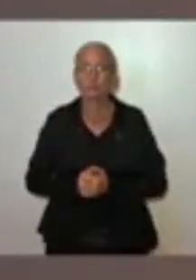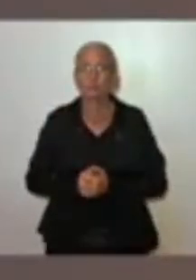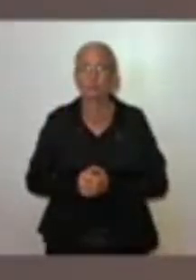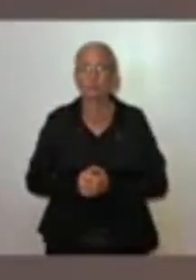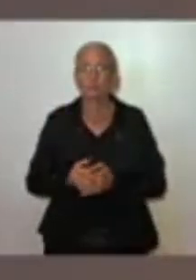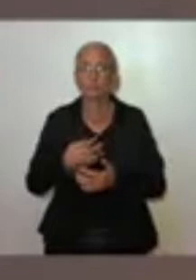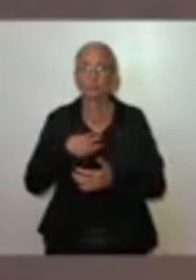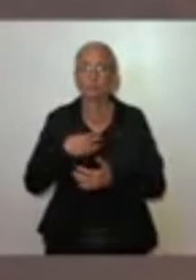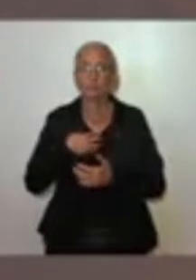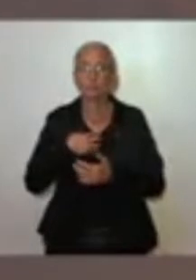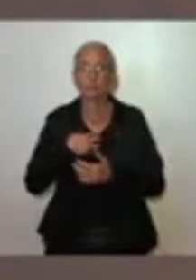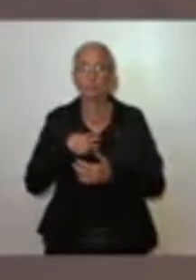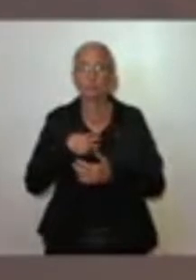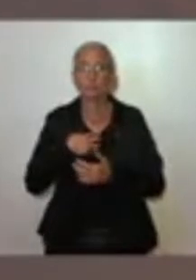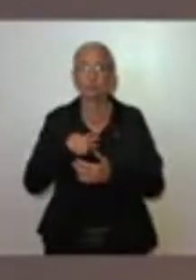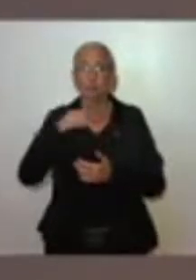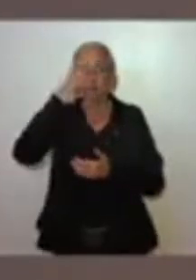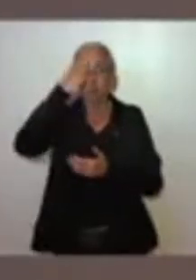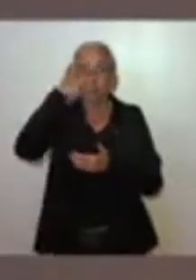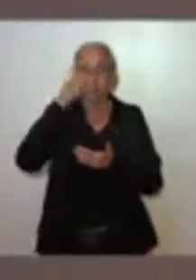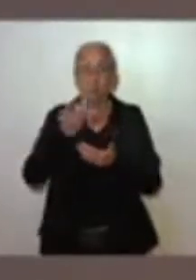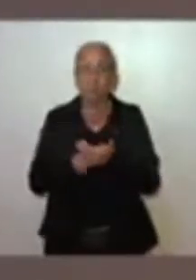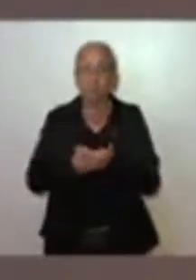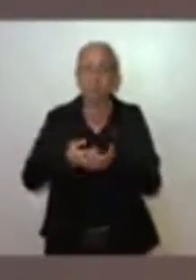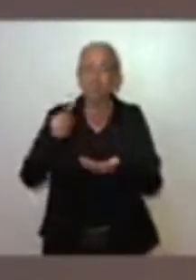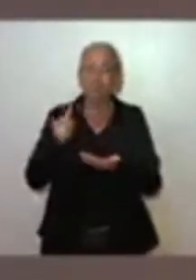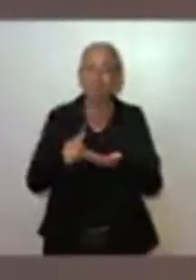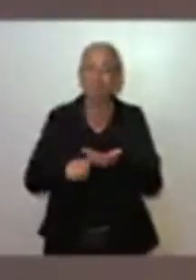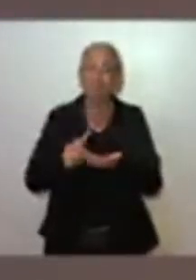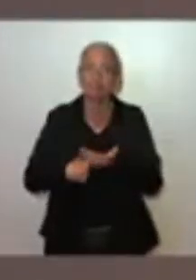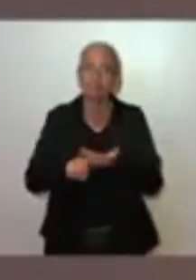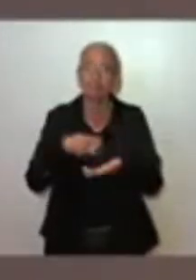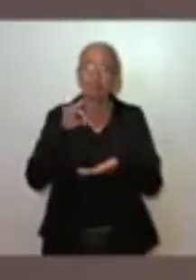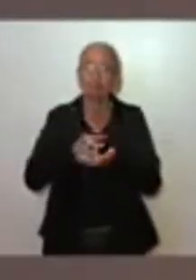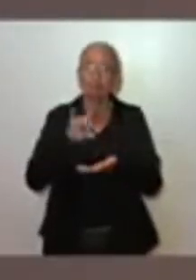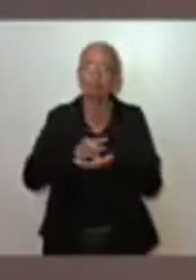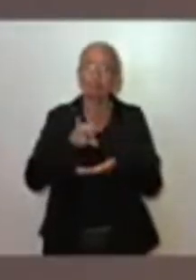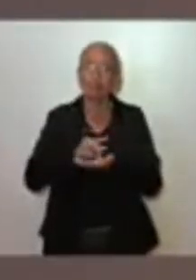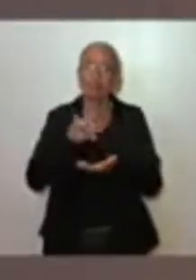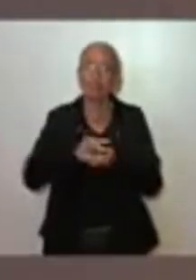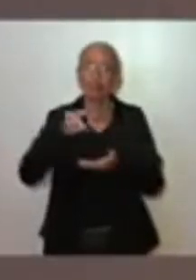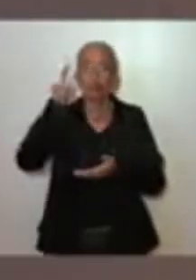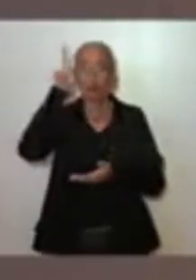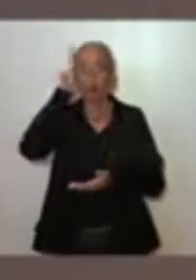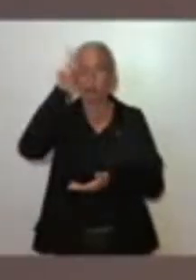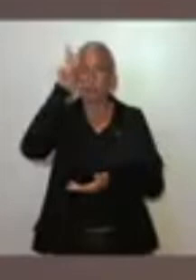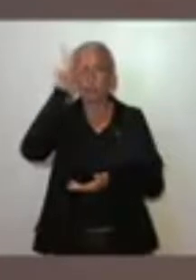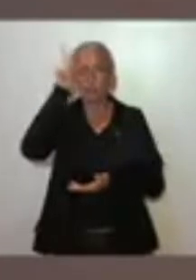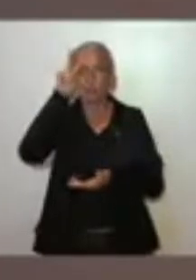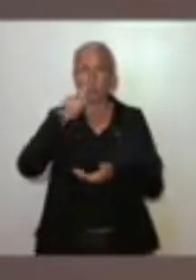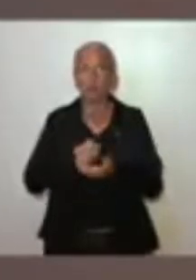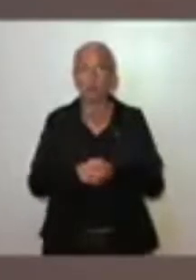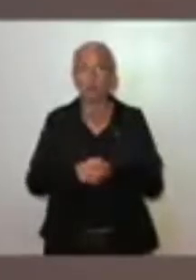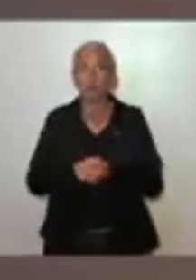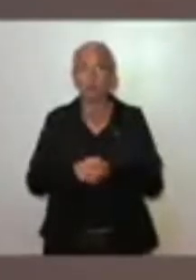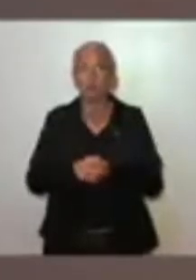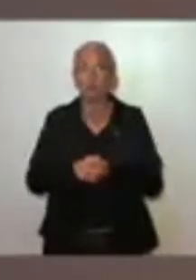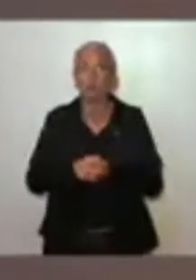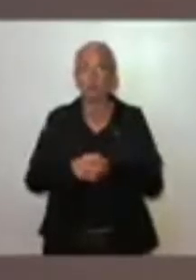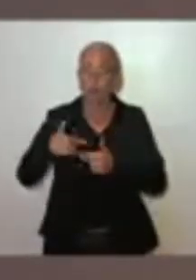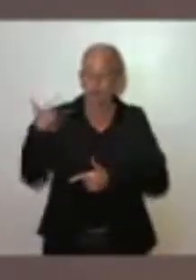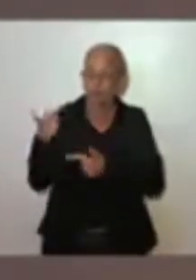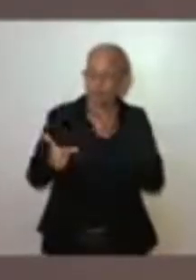minha fé racional a minha convicção mais profunda a de que a história é uma marcha